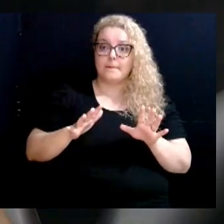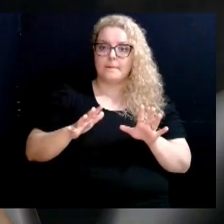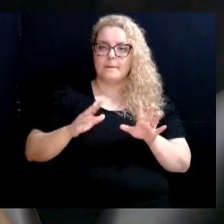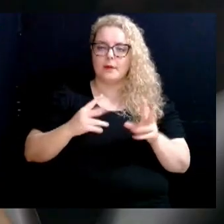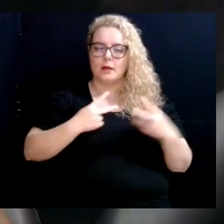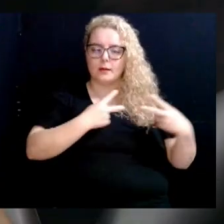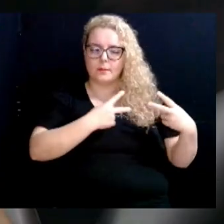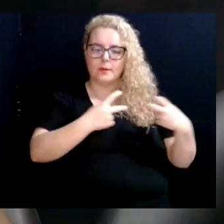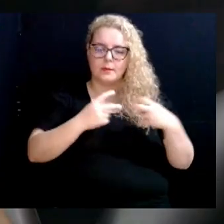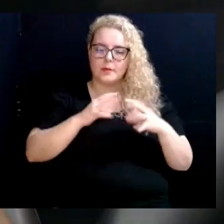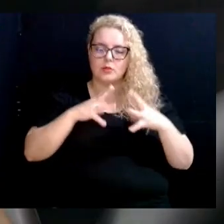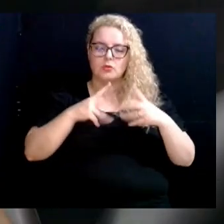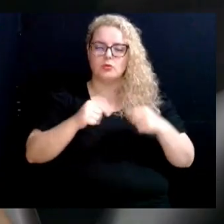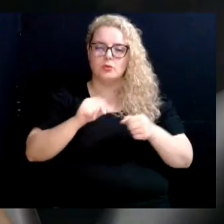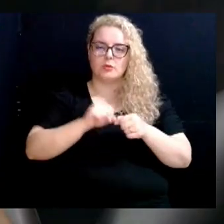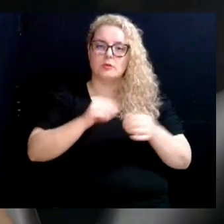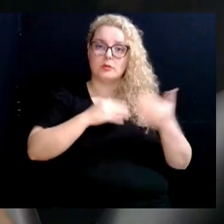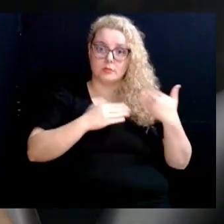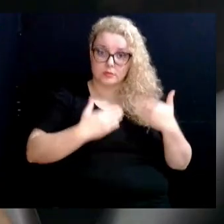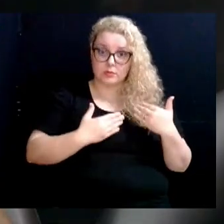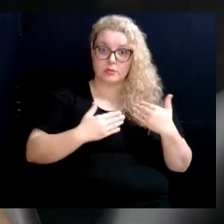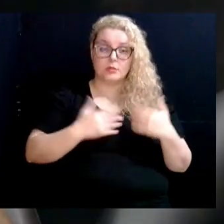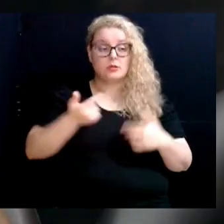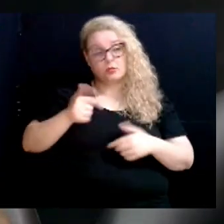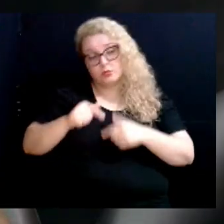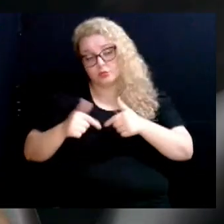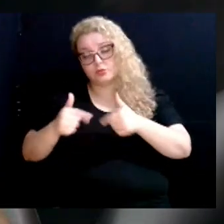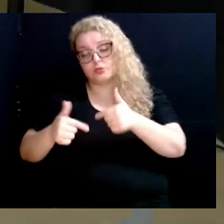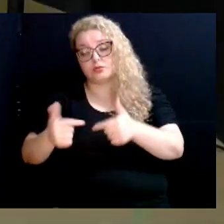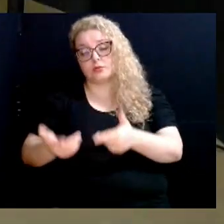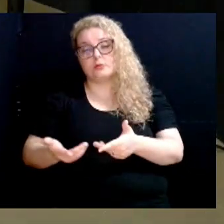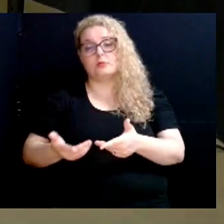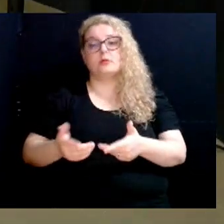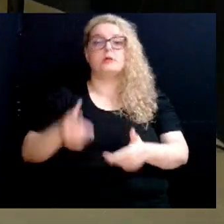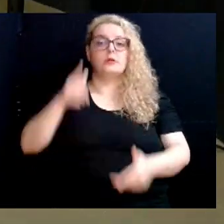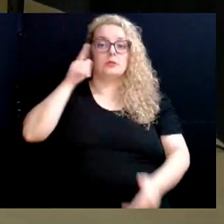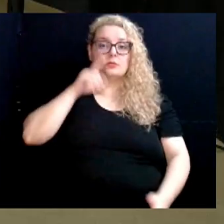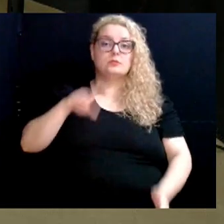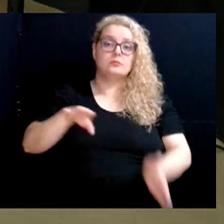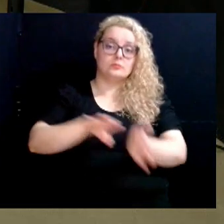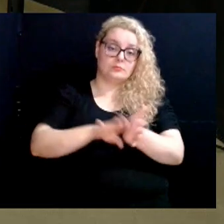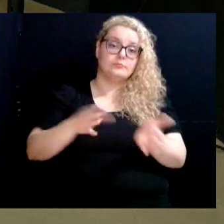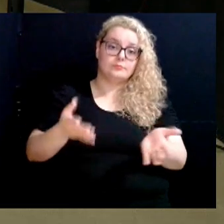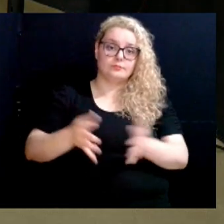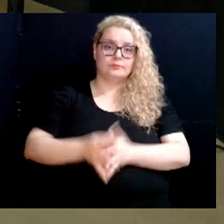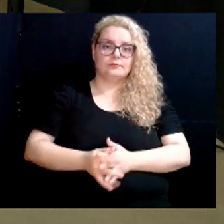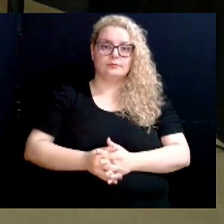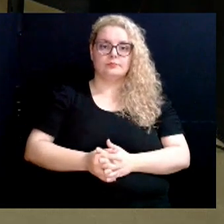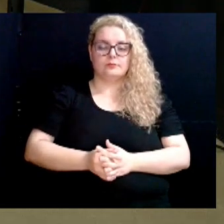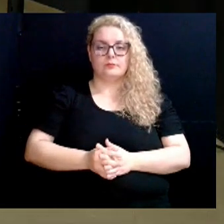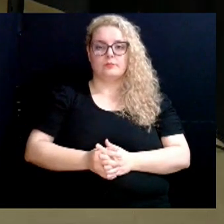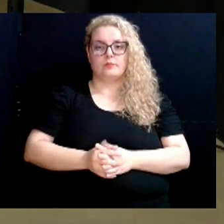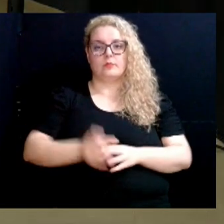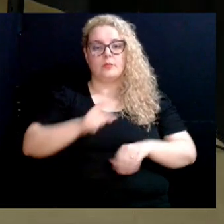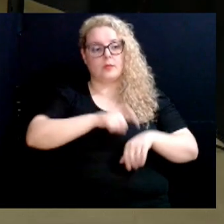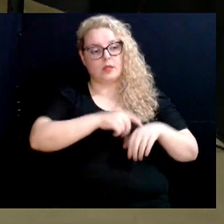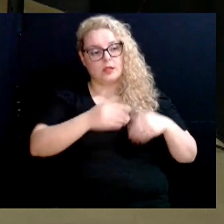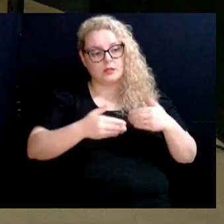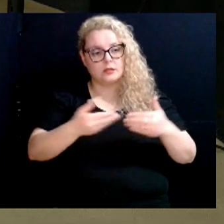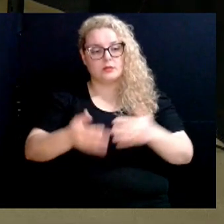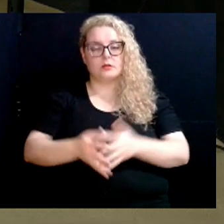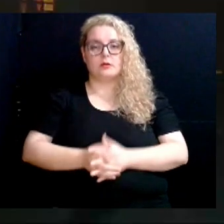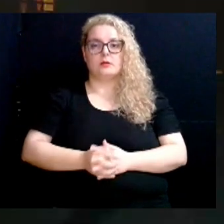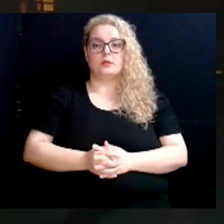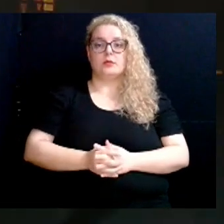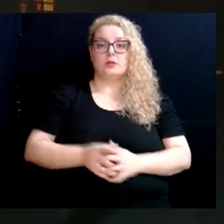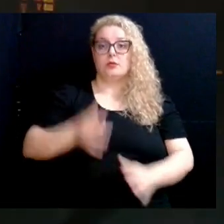ver o que você fez, o que você está fazendo e onde você chegou. Sim, e nesses tempos que a gente fala assim, olha, nós comentamos